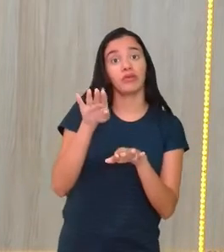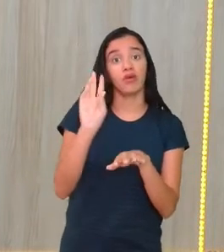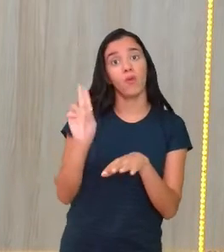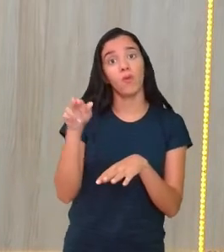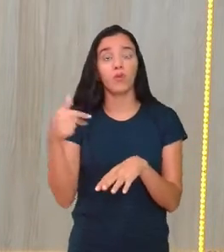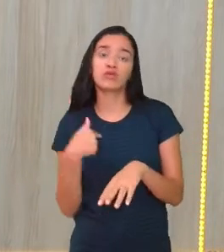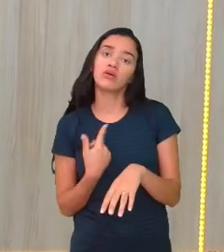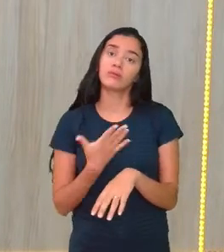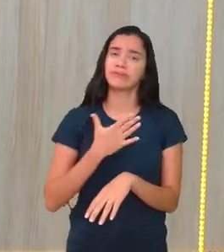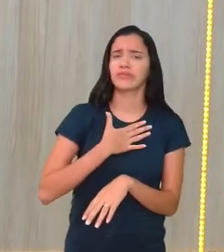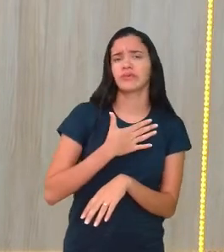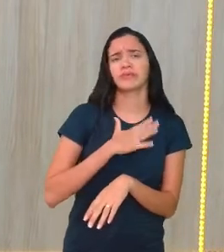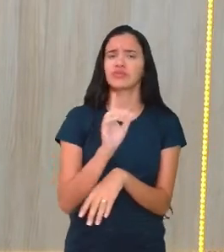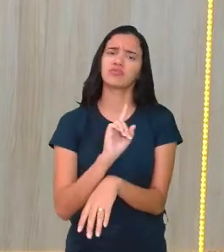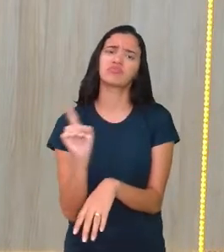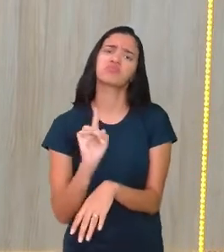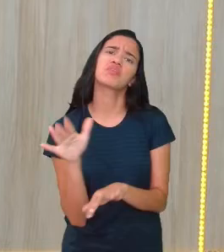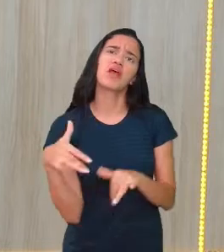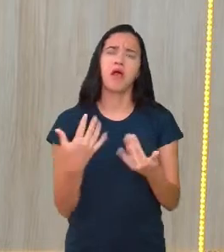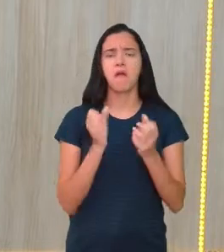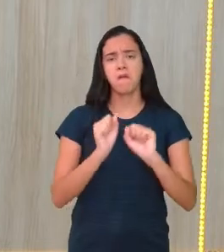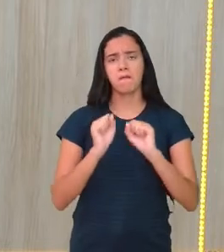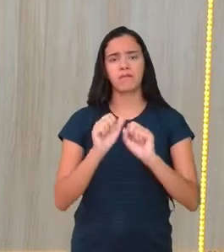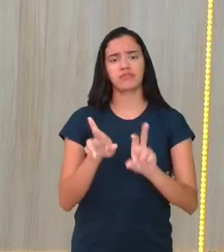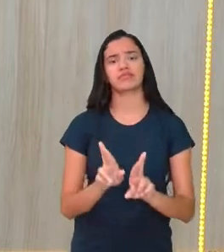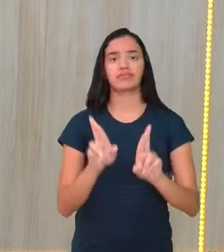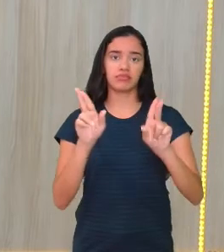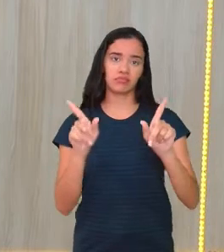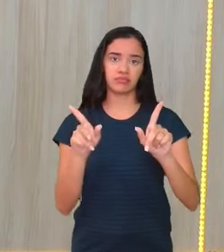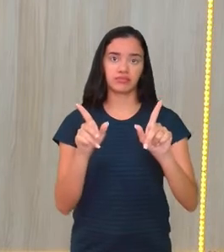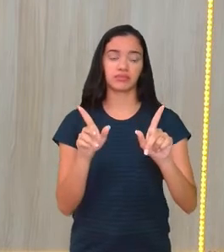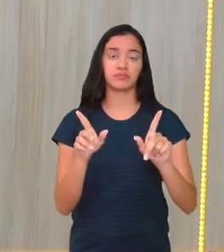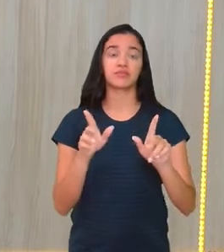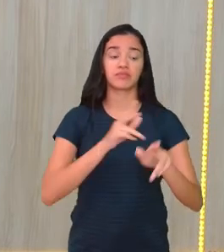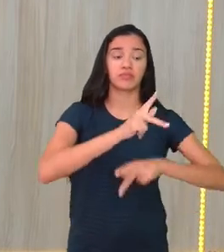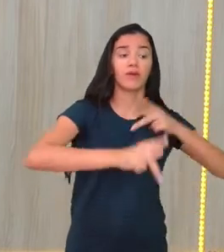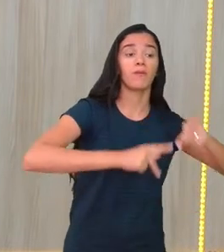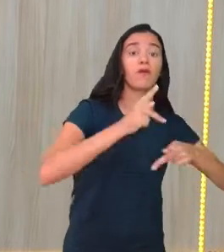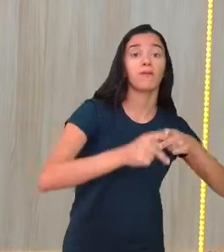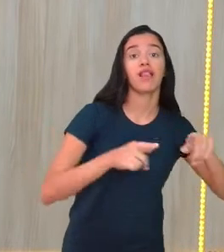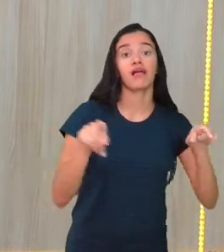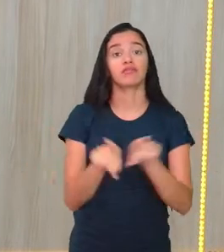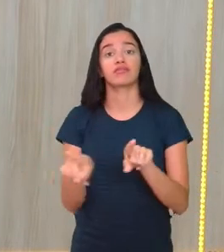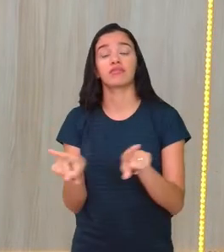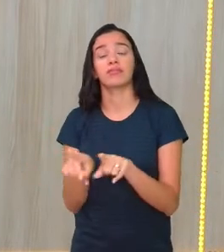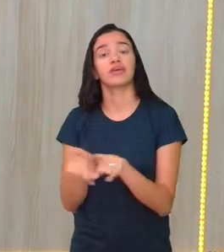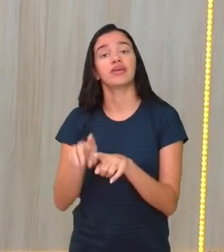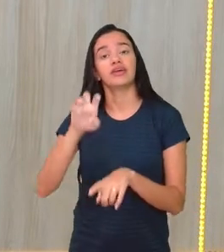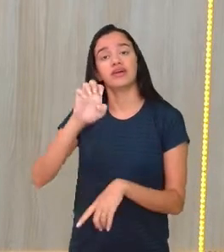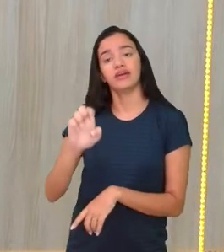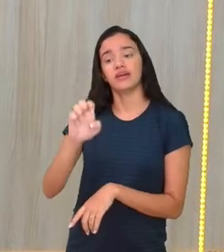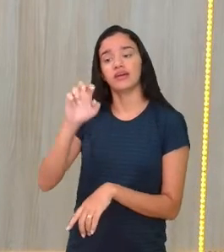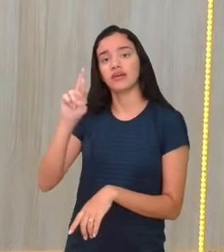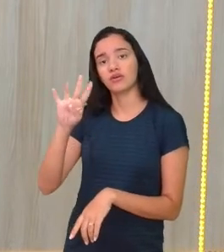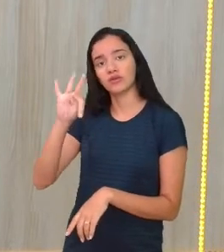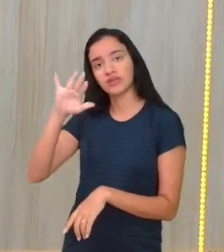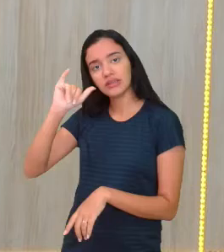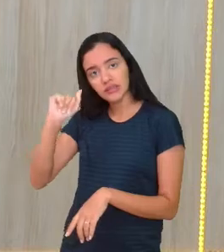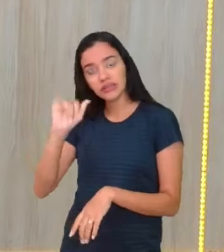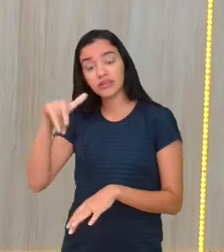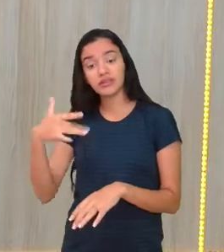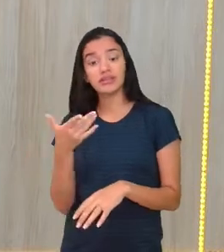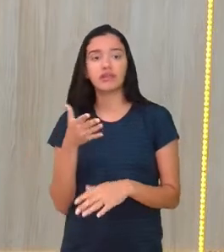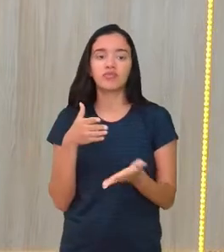Eu, a meu ver, não. Eu posso fazer uma distinção entre a música popular e a música erudita, não necessariamente